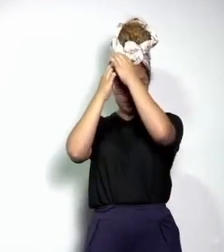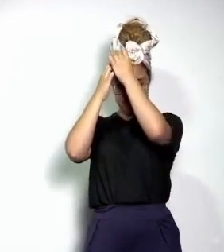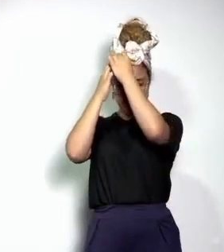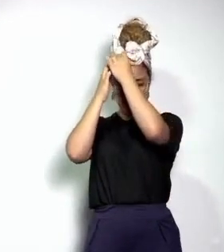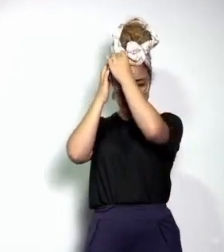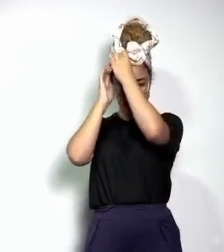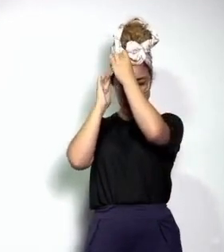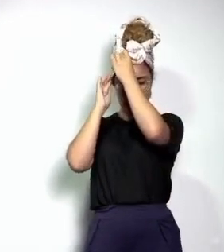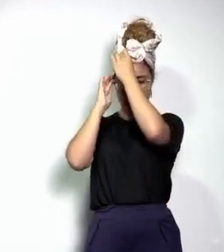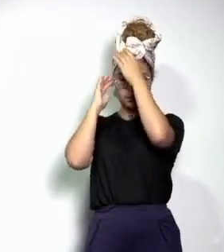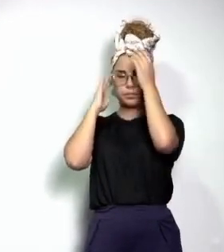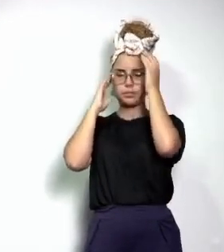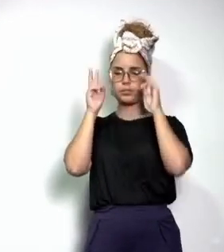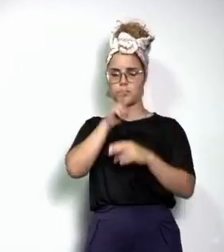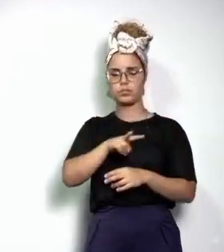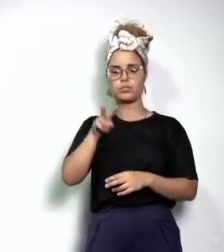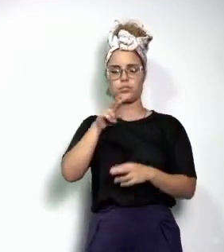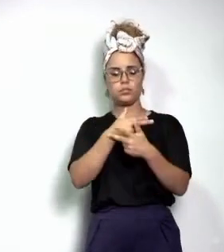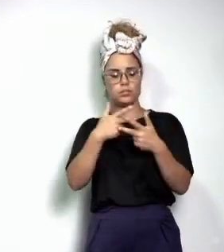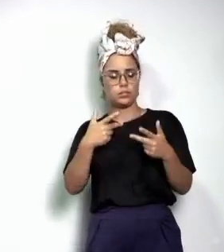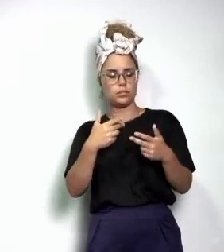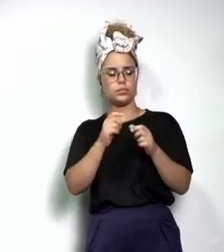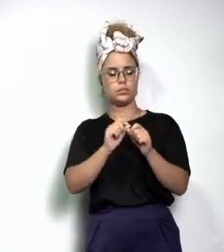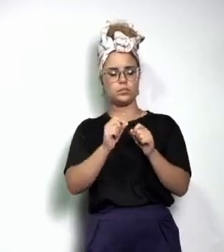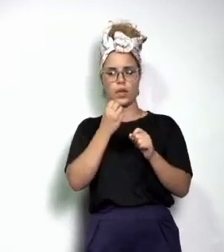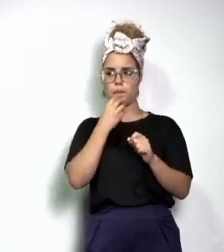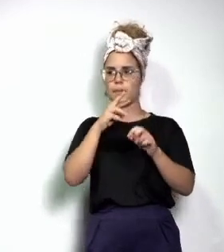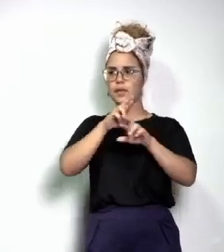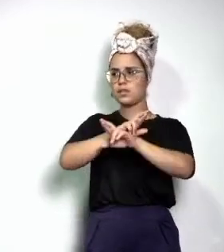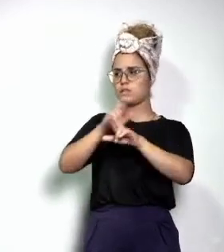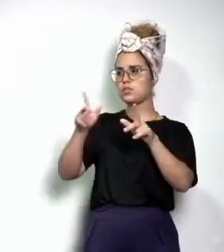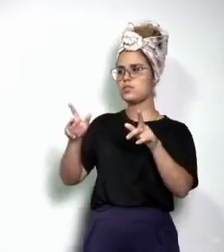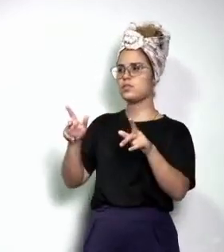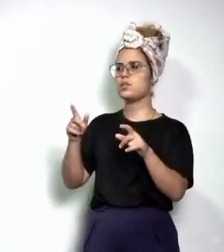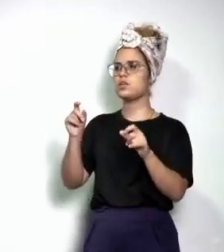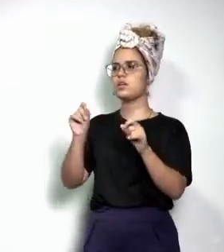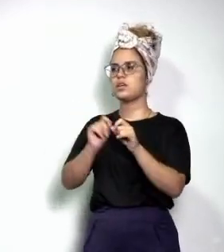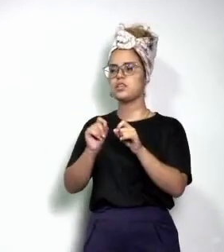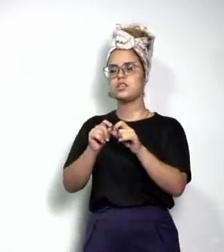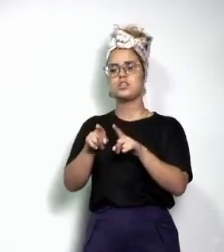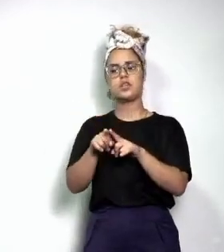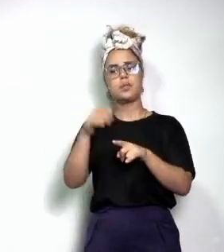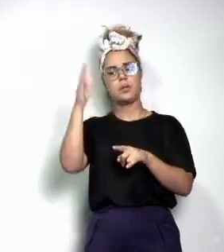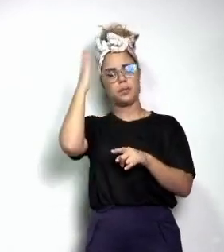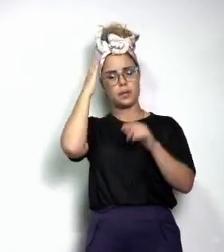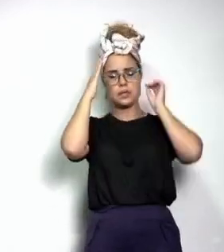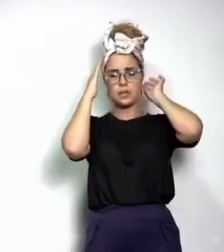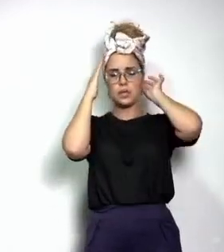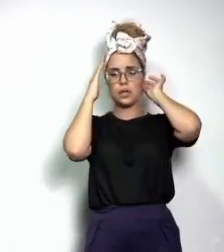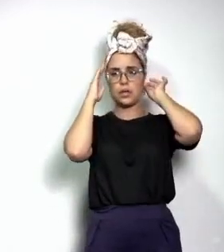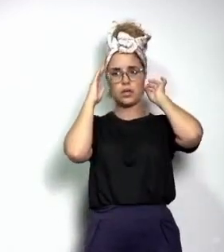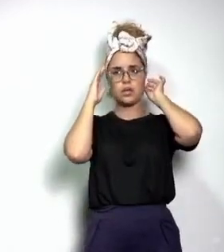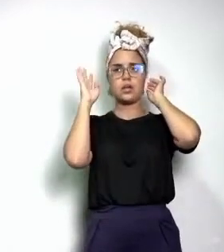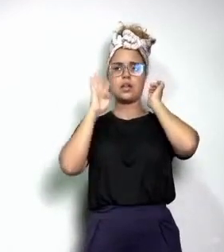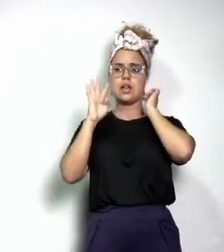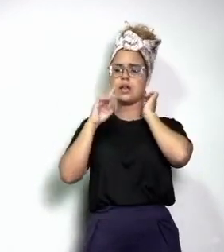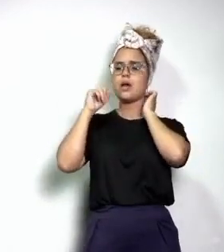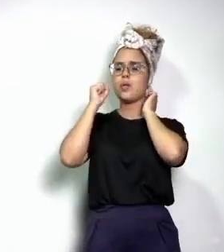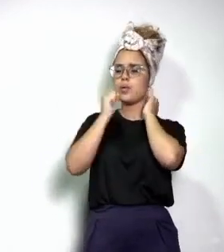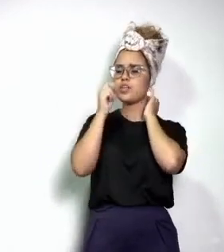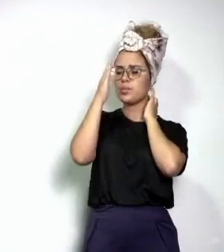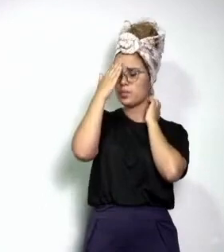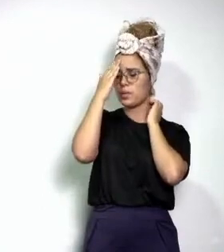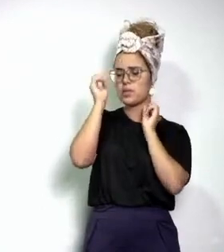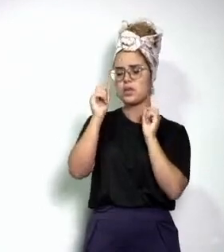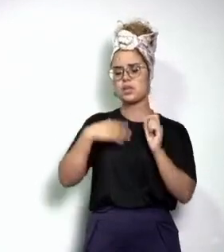ver algumas coisas que são um pouco diferentes, mas que a gente vai também pensar, nossa, legal, dá para considerar isso, então, para